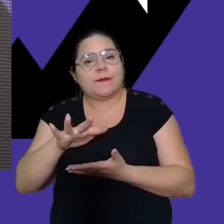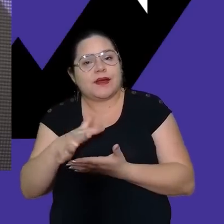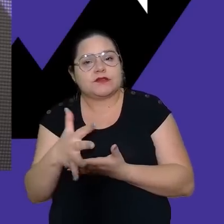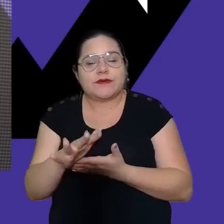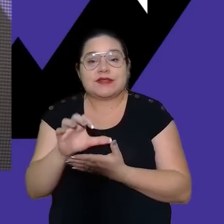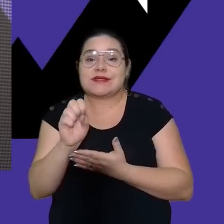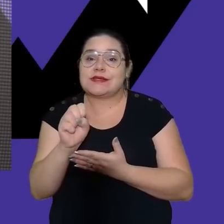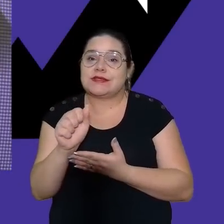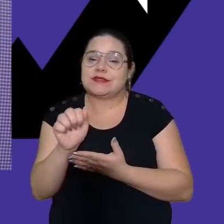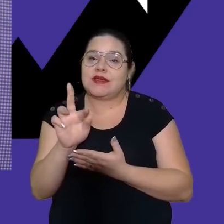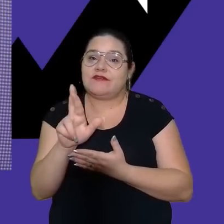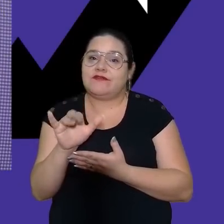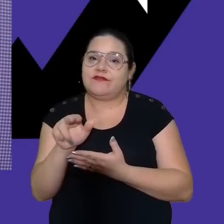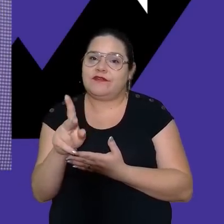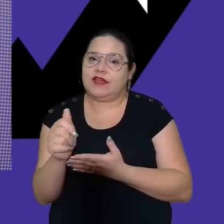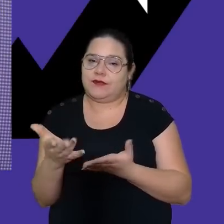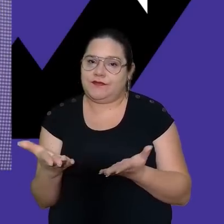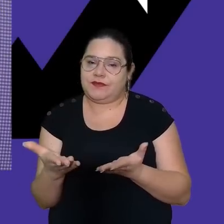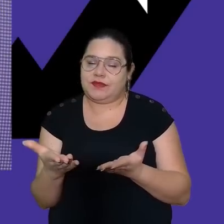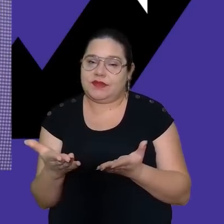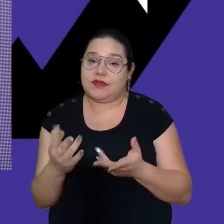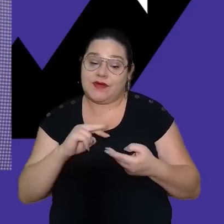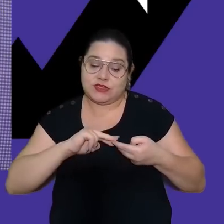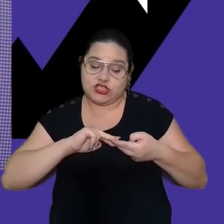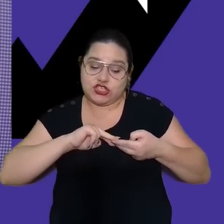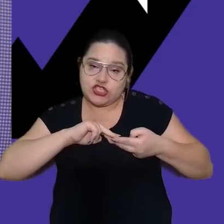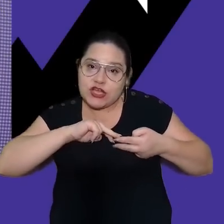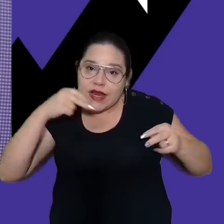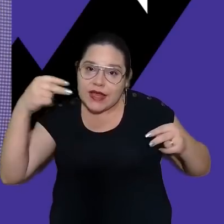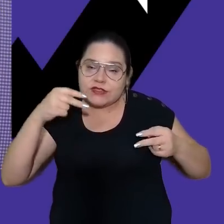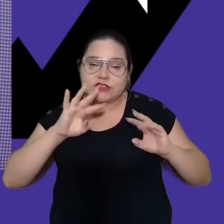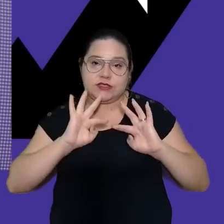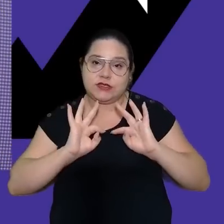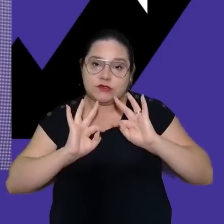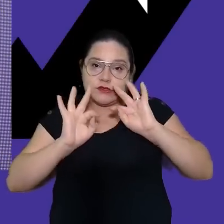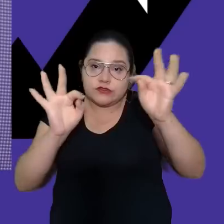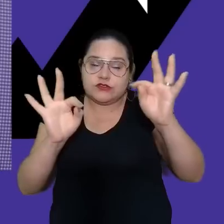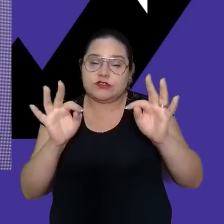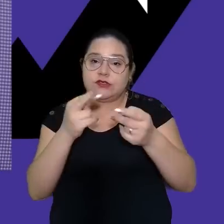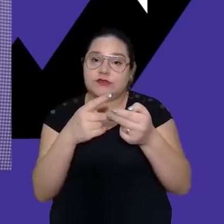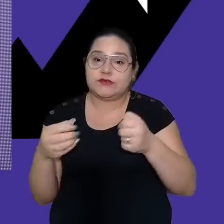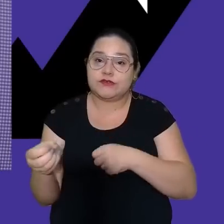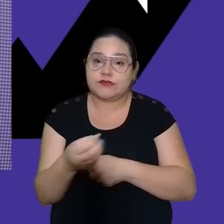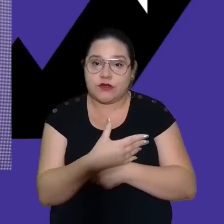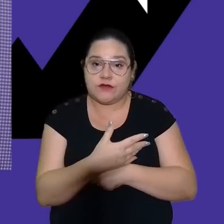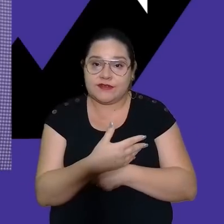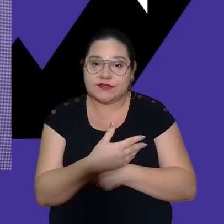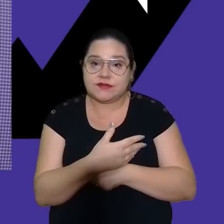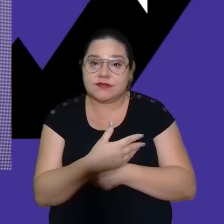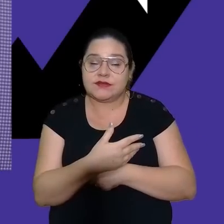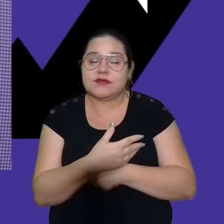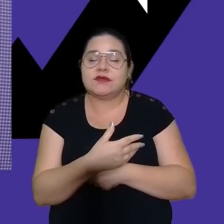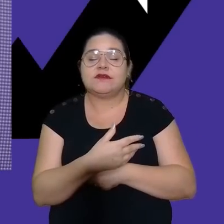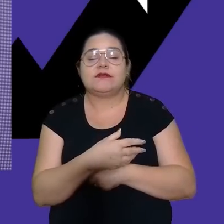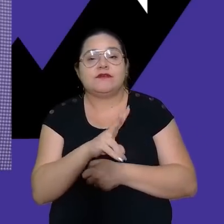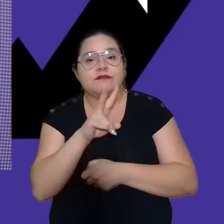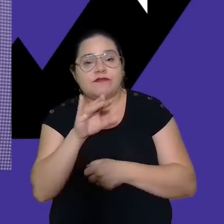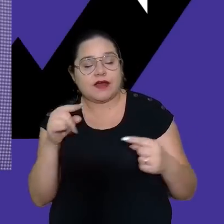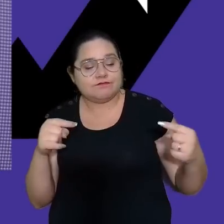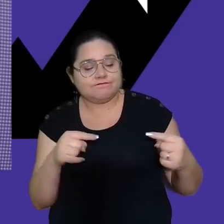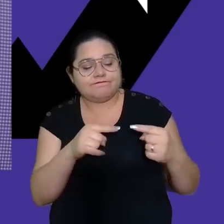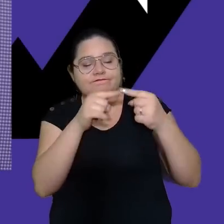Então, a genética, a tecnologia, a inovação de encontro com as